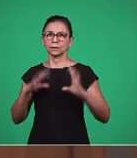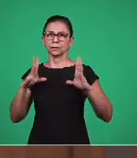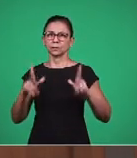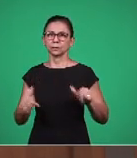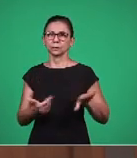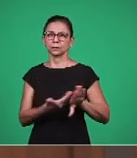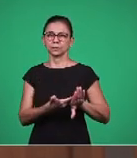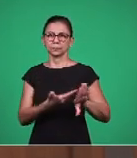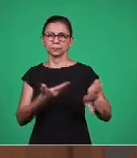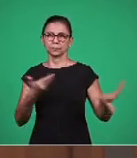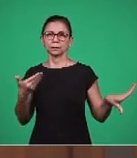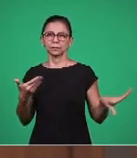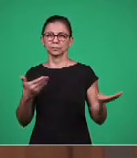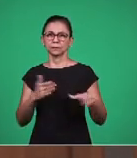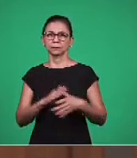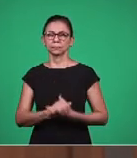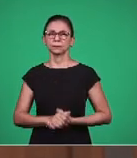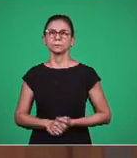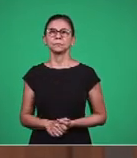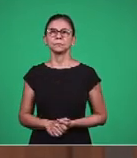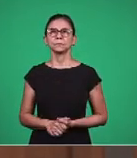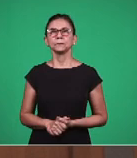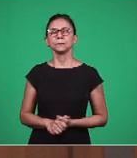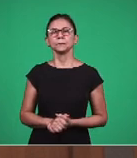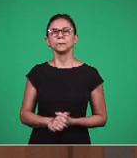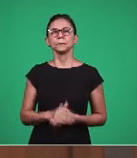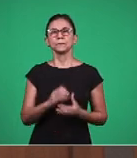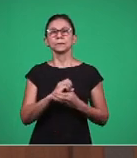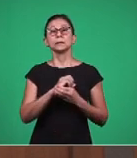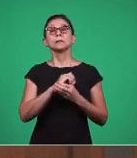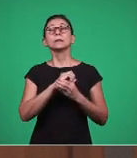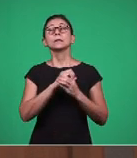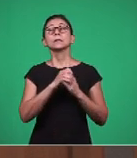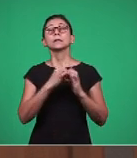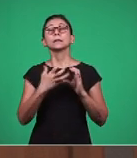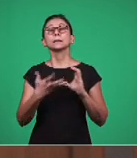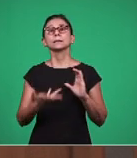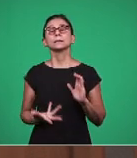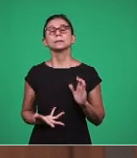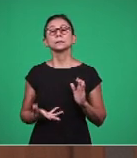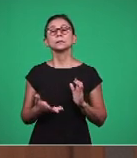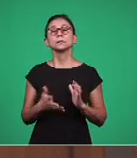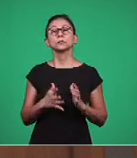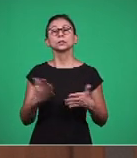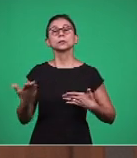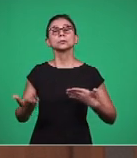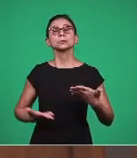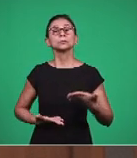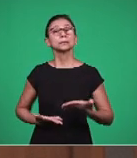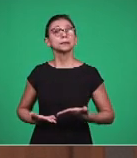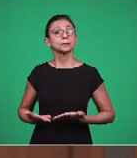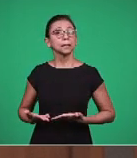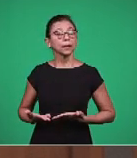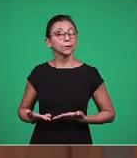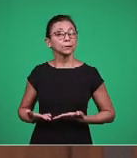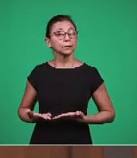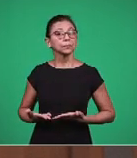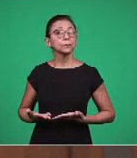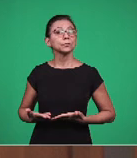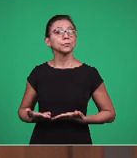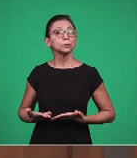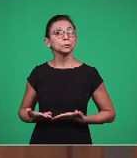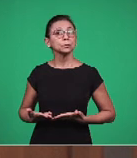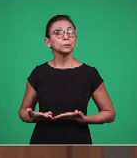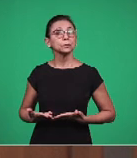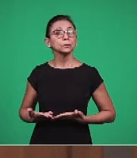uma característica. Qual a característica do servo fazendo assim